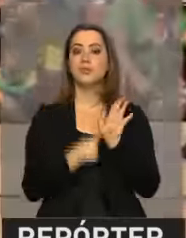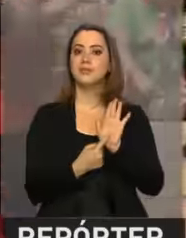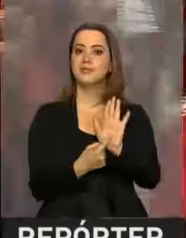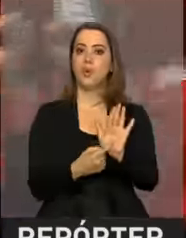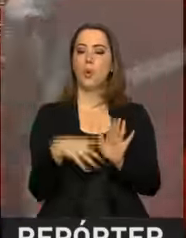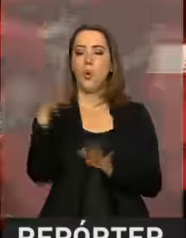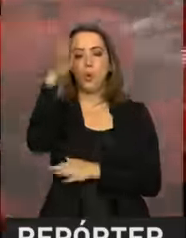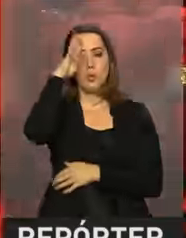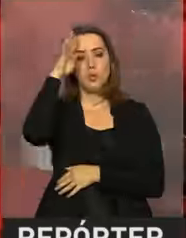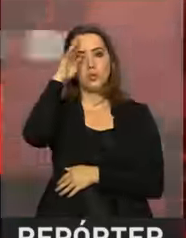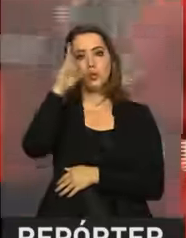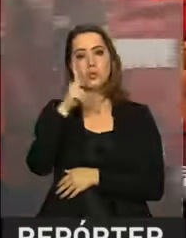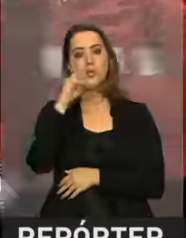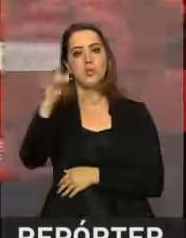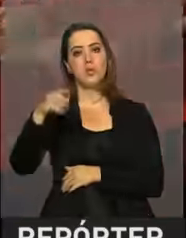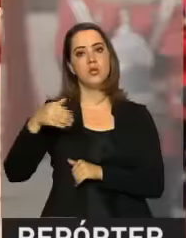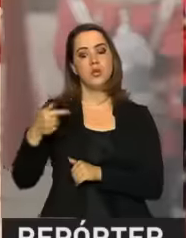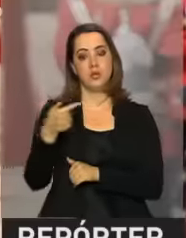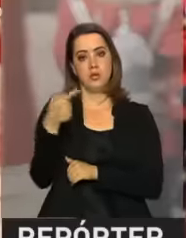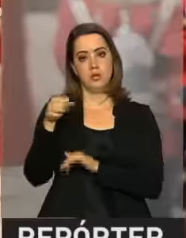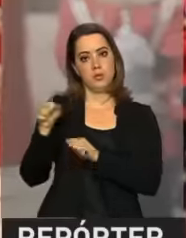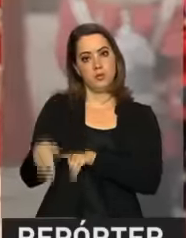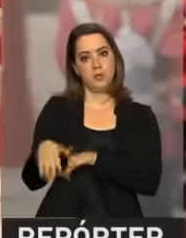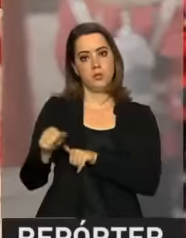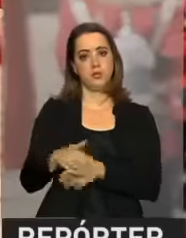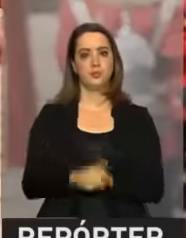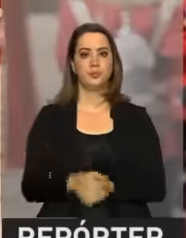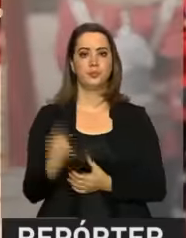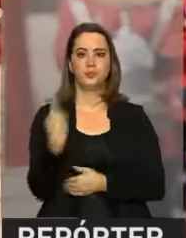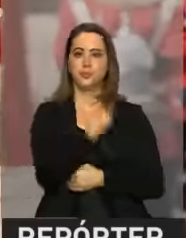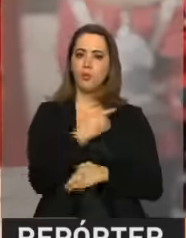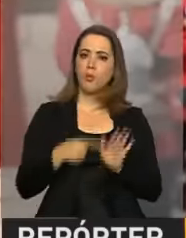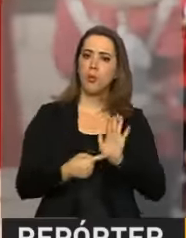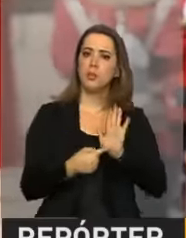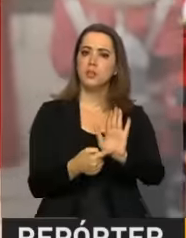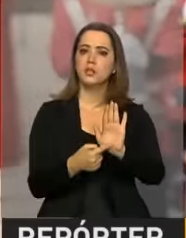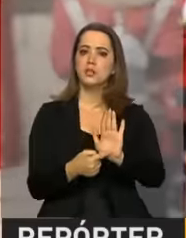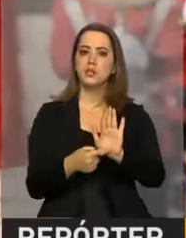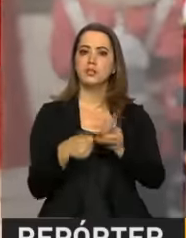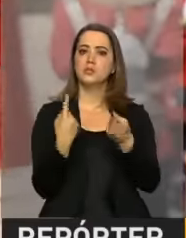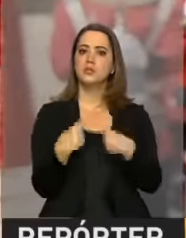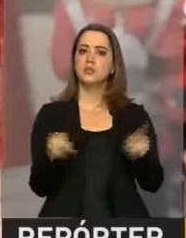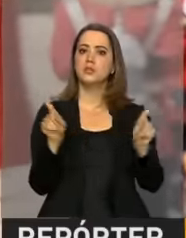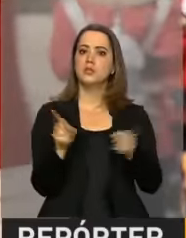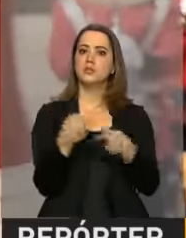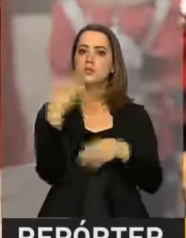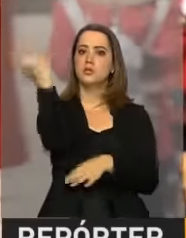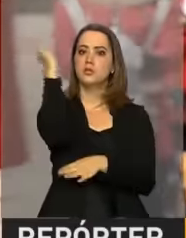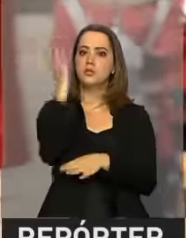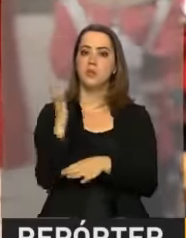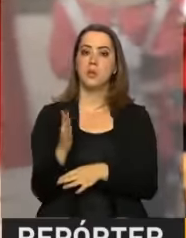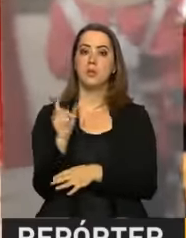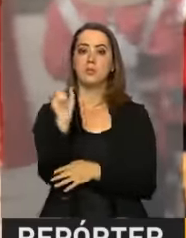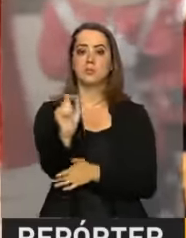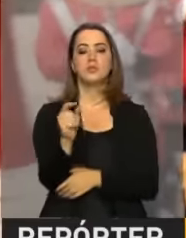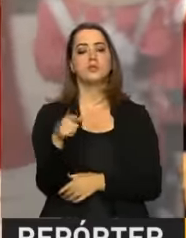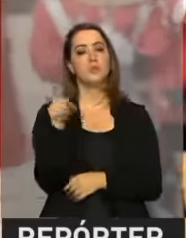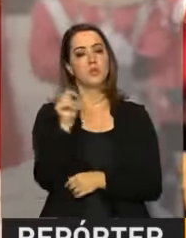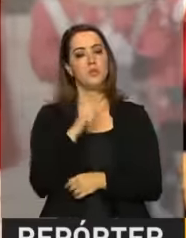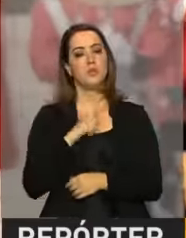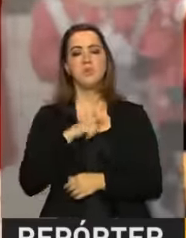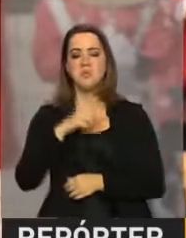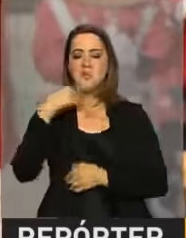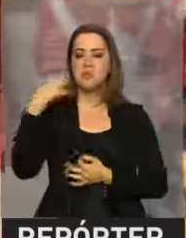quarta-feira, dia da independência do Brasil. Estaremos apresentando uma musicalidade bem brasileira, bem brasileira, que eu